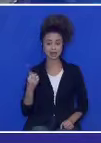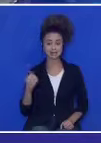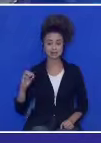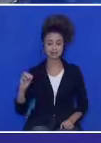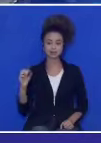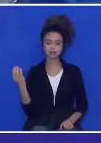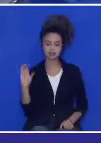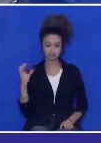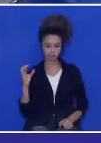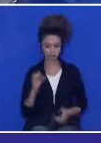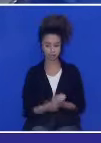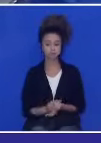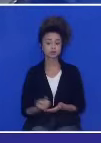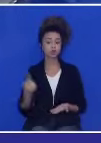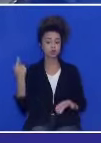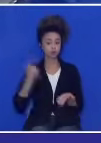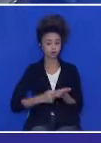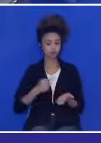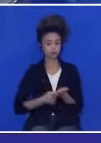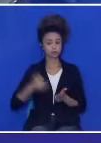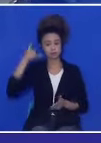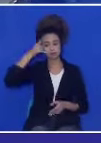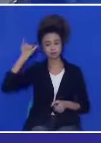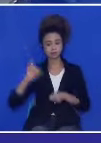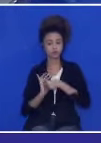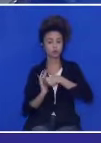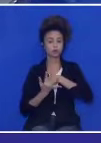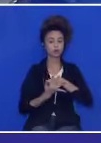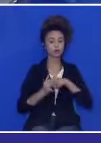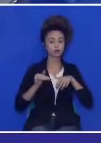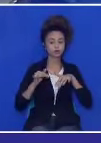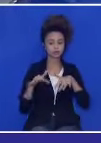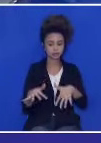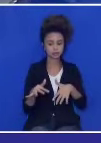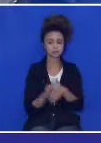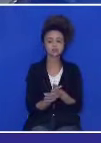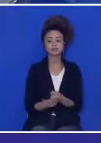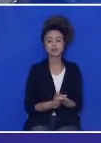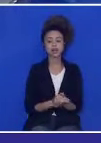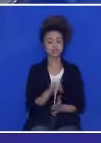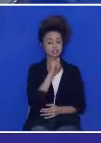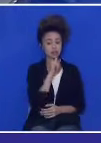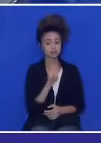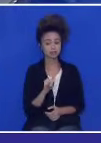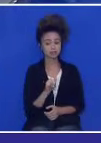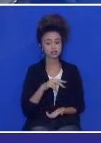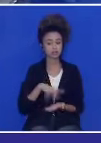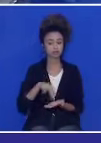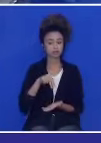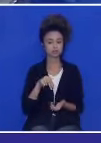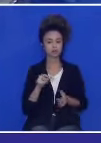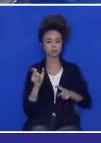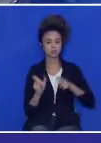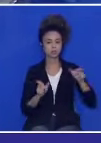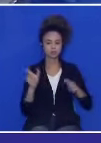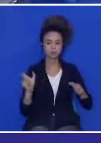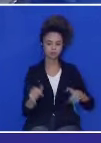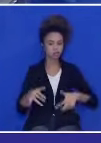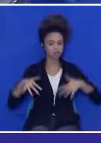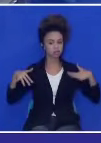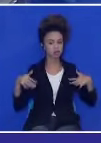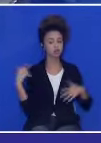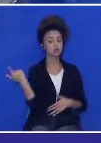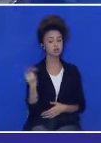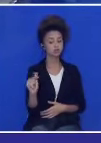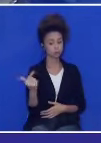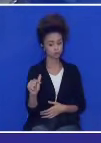R$4.601.102,60. E confirmando o compromisso da Caixa com as ações de prevenção ao Covid-19, o coronavírus, comunicamos que o sorteio está sendo realizado sem